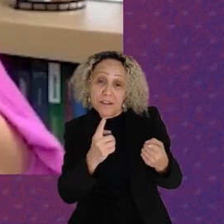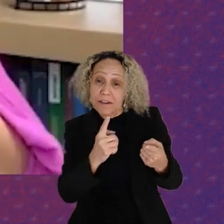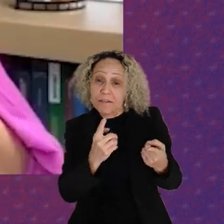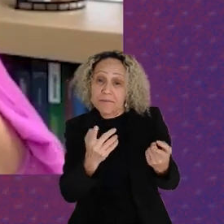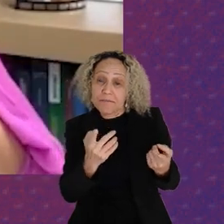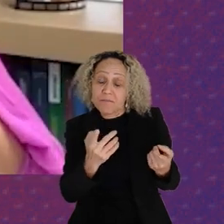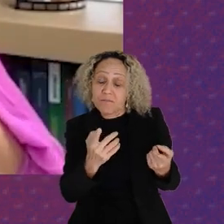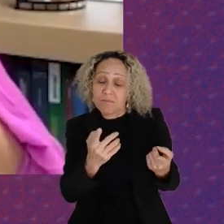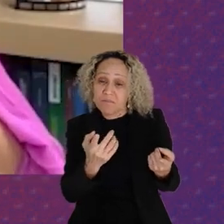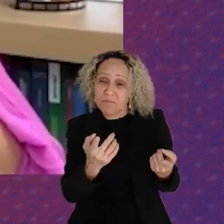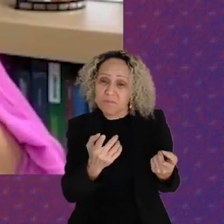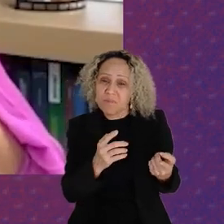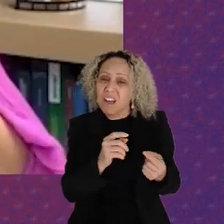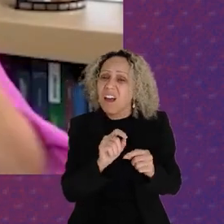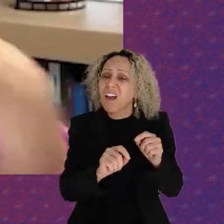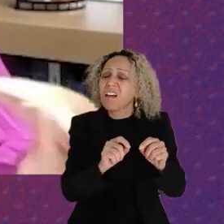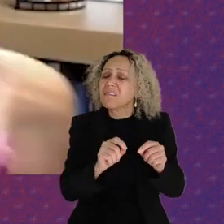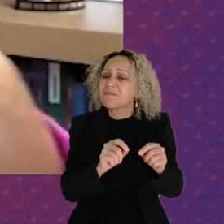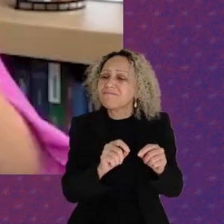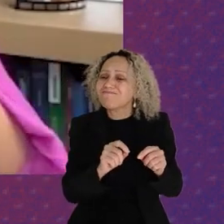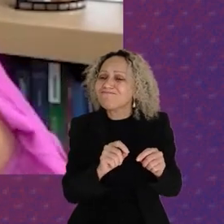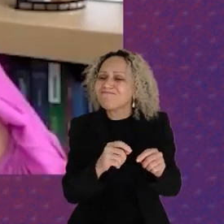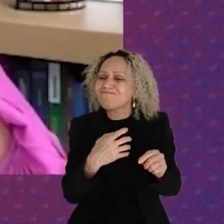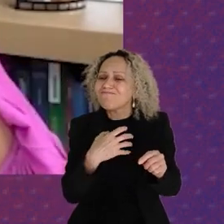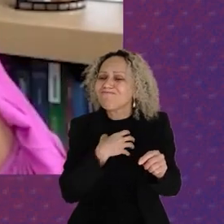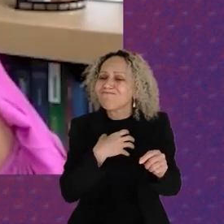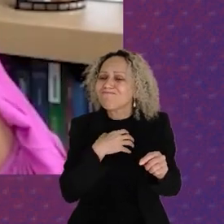traz para elas esse lugar de você não vai